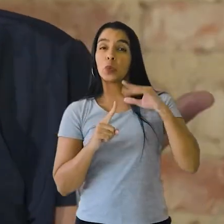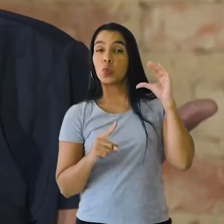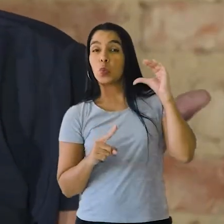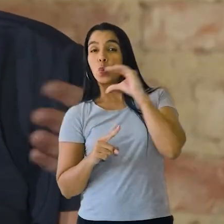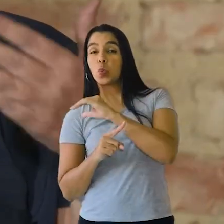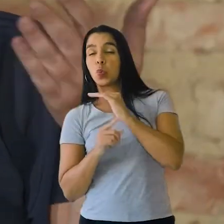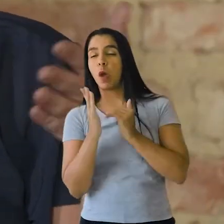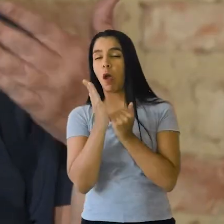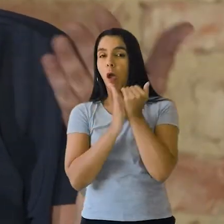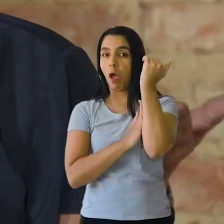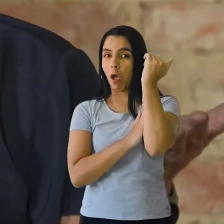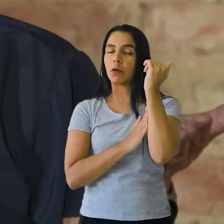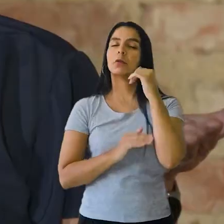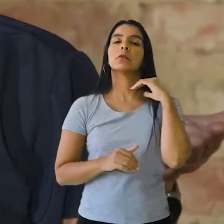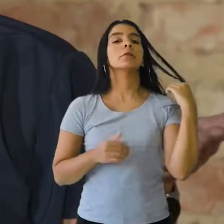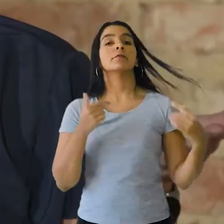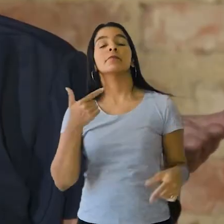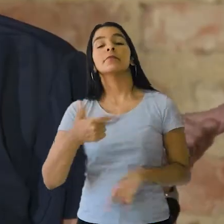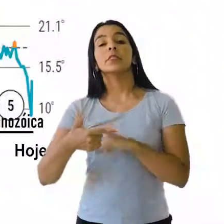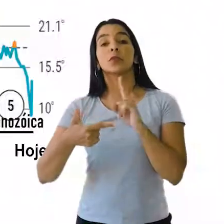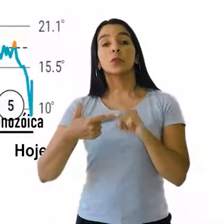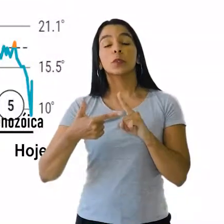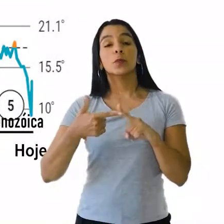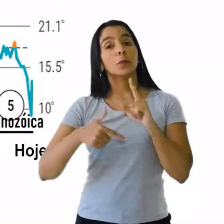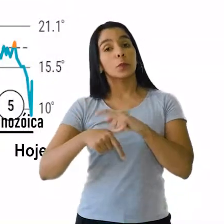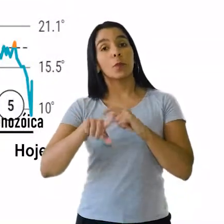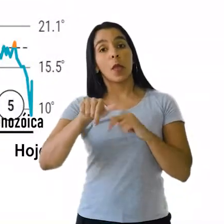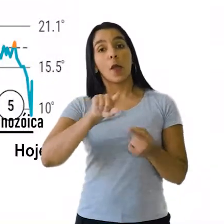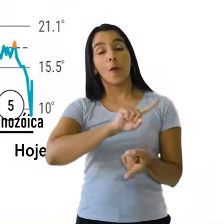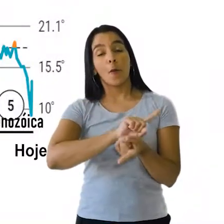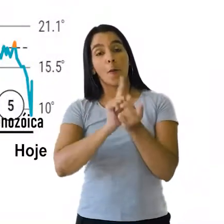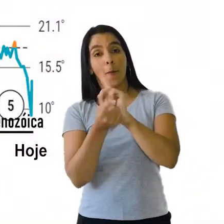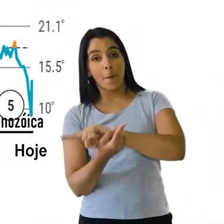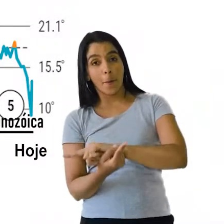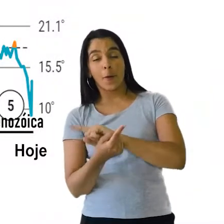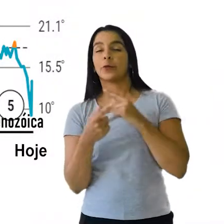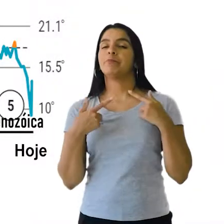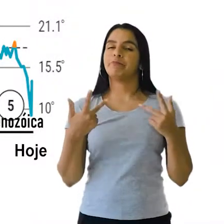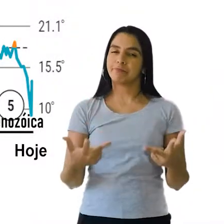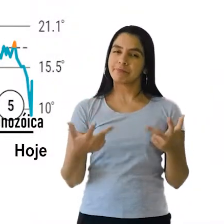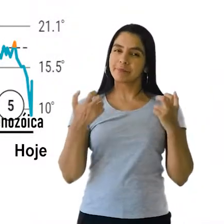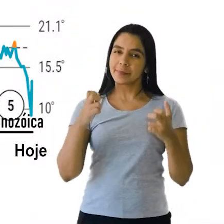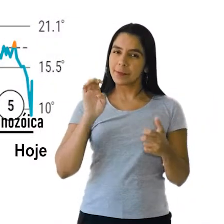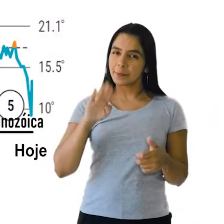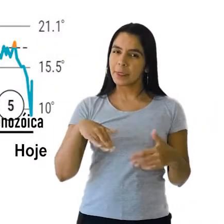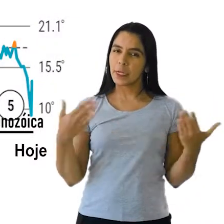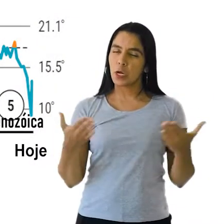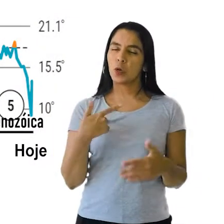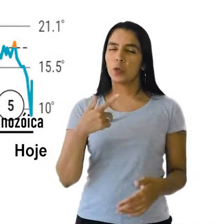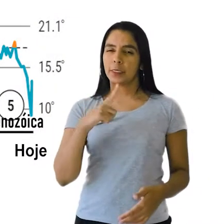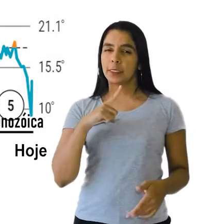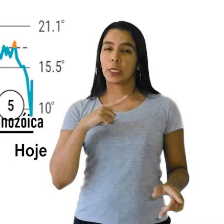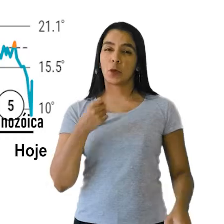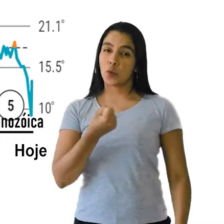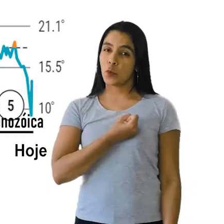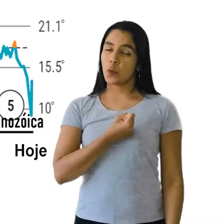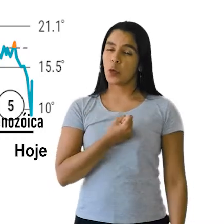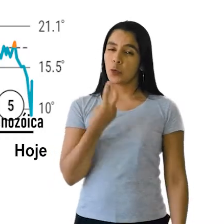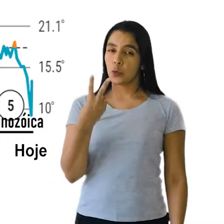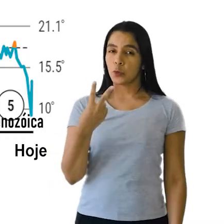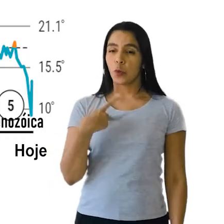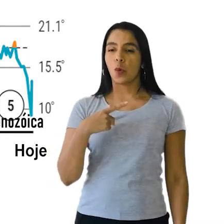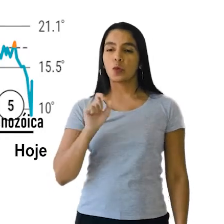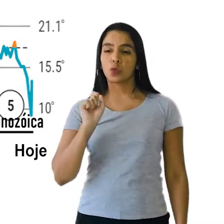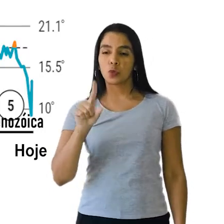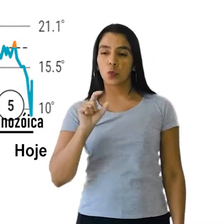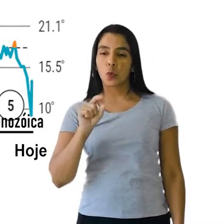e, obviamente, também pelas altas temperaturas. Um segundo momento já é um oposto, né? Reparem bem que a gente agora